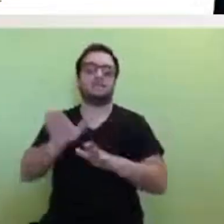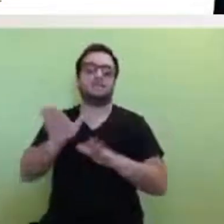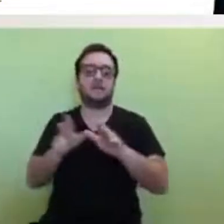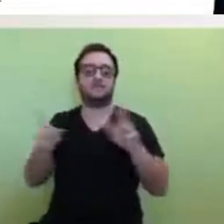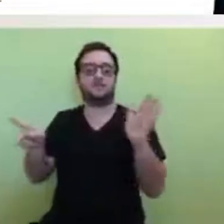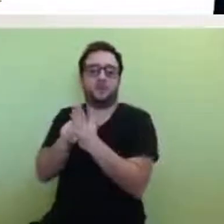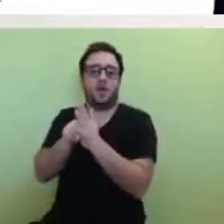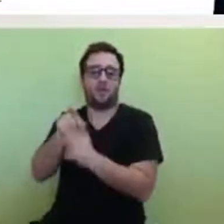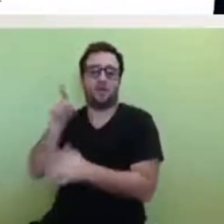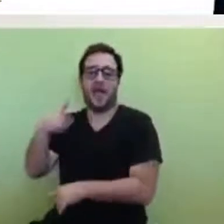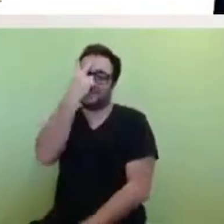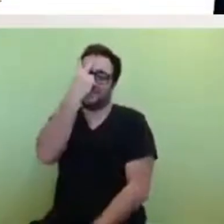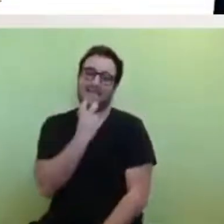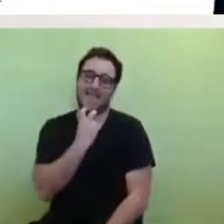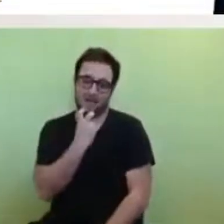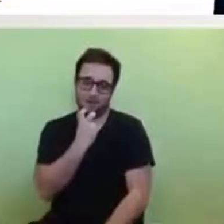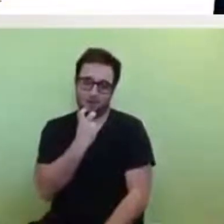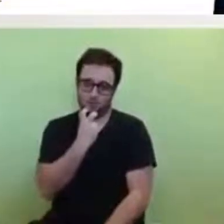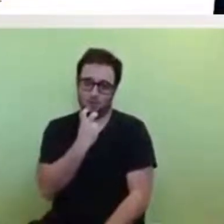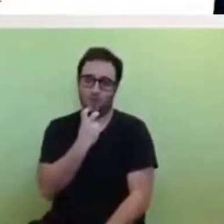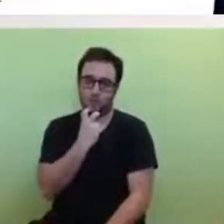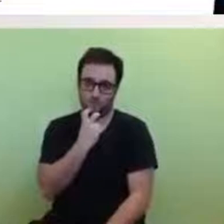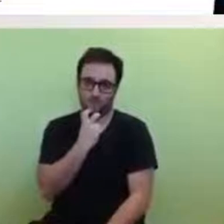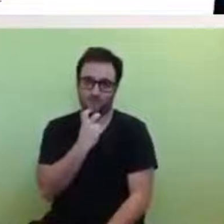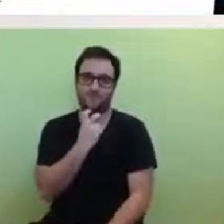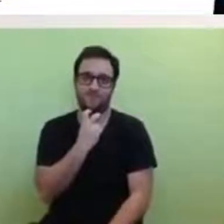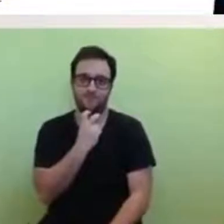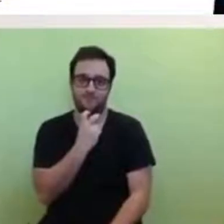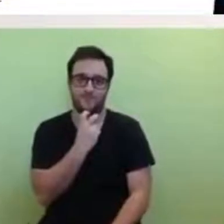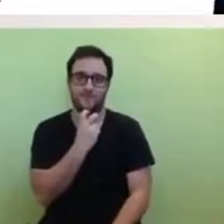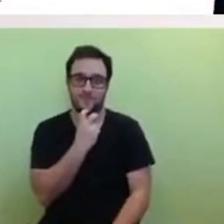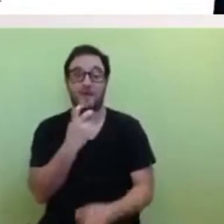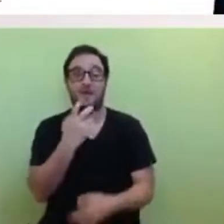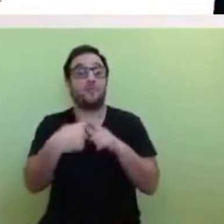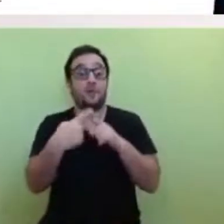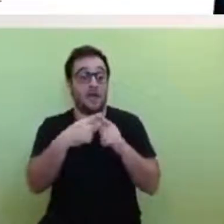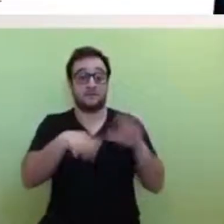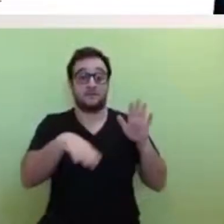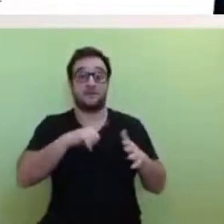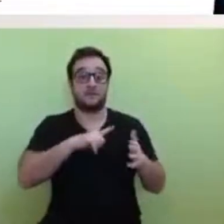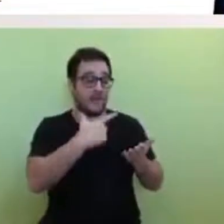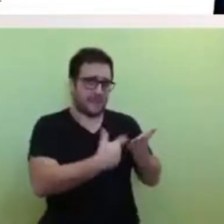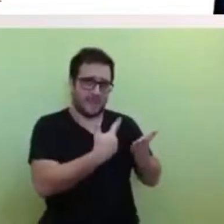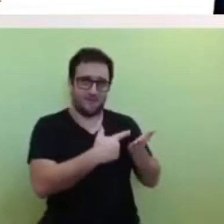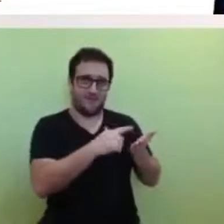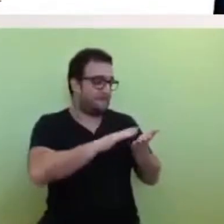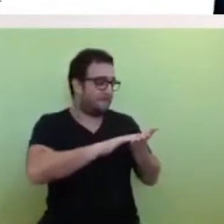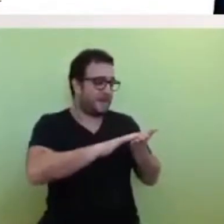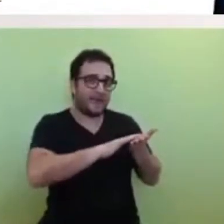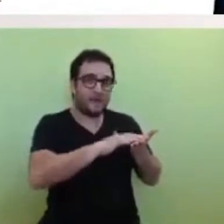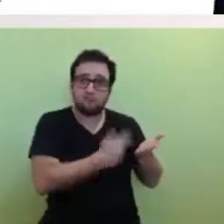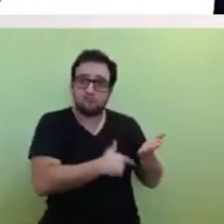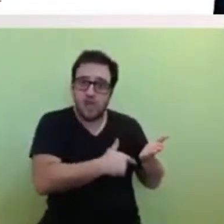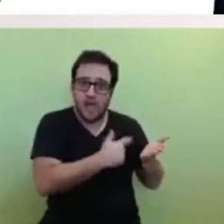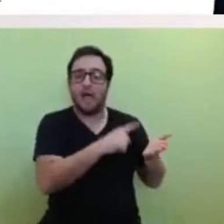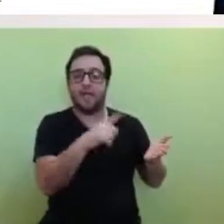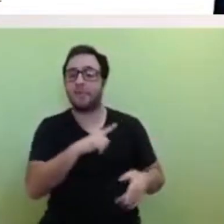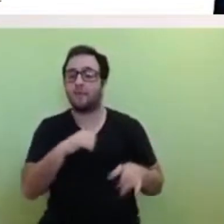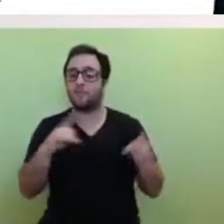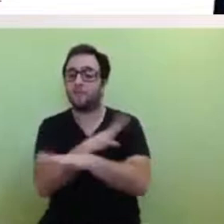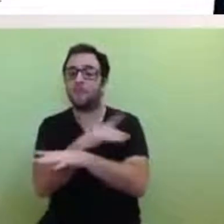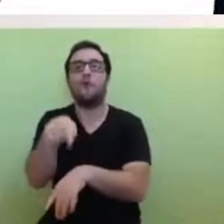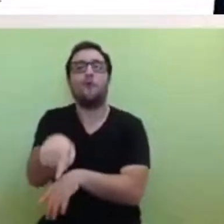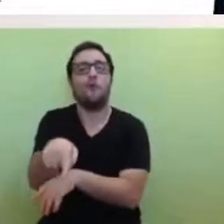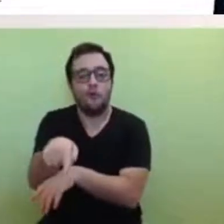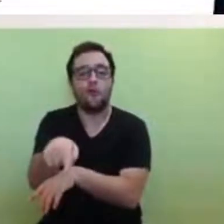aquele livro em Braille, ou a pessoa que está dirigindo. E se você for pensar ainda mais, a pessoa que está dirigindo, ela